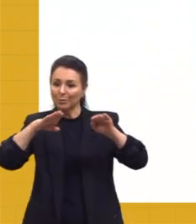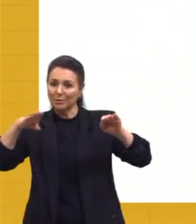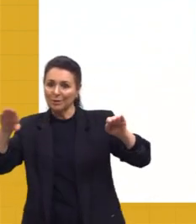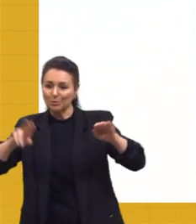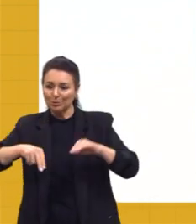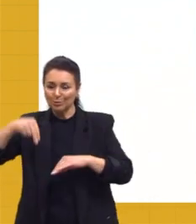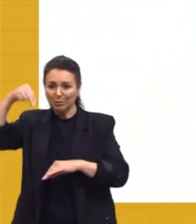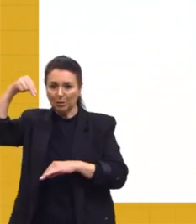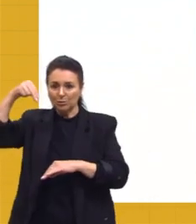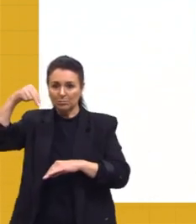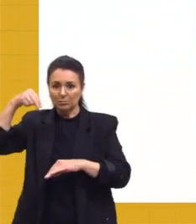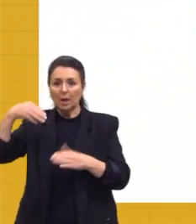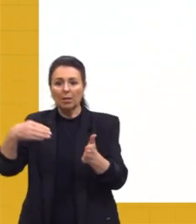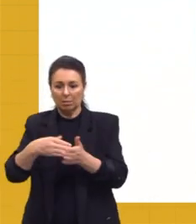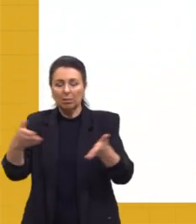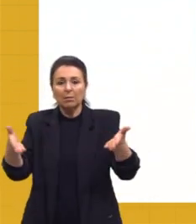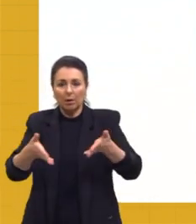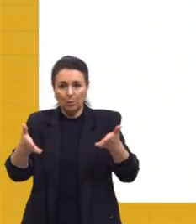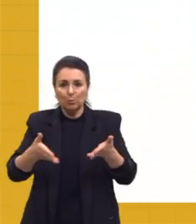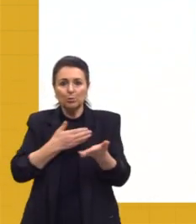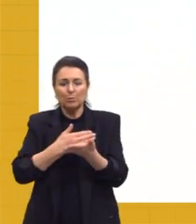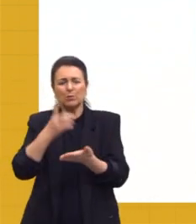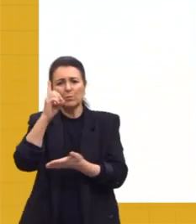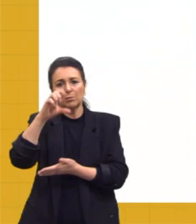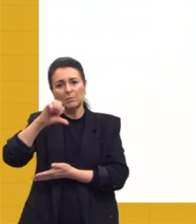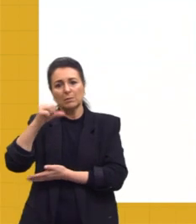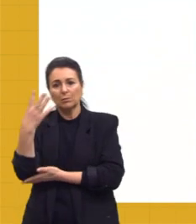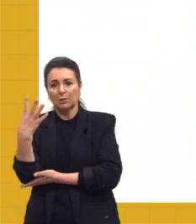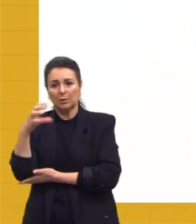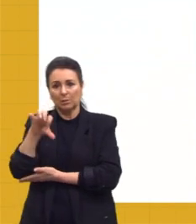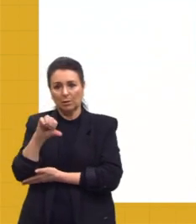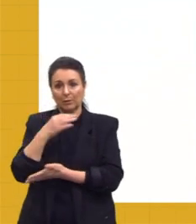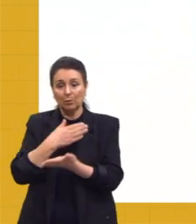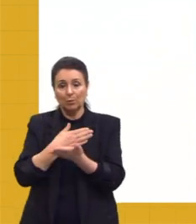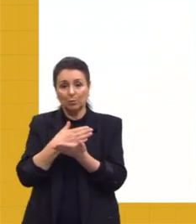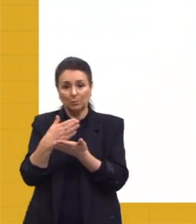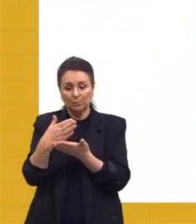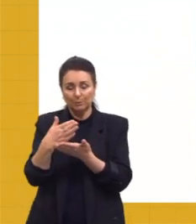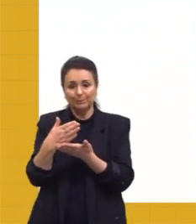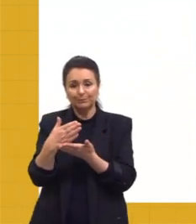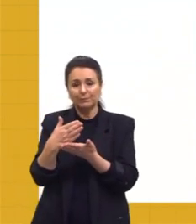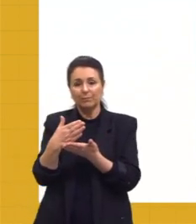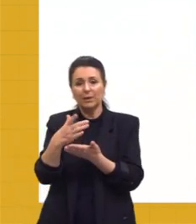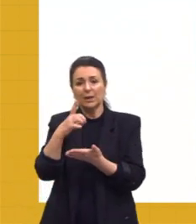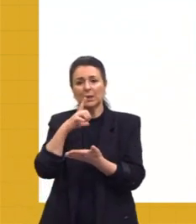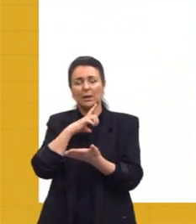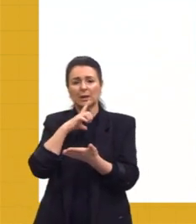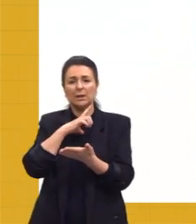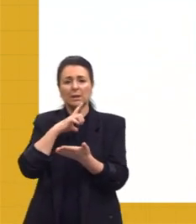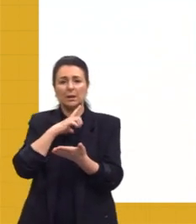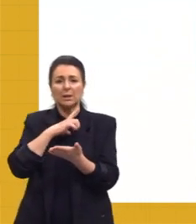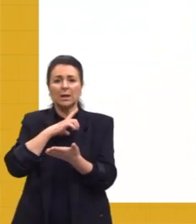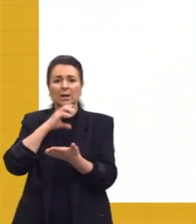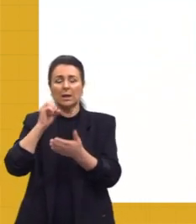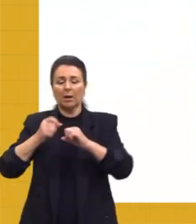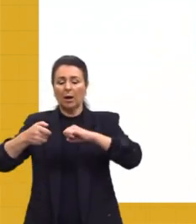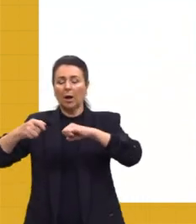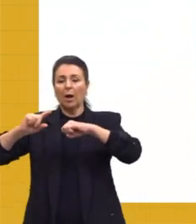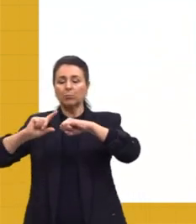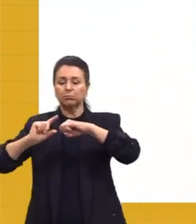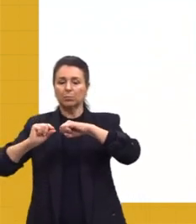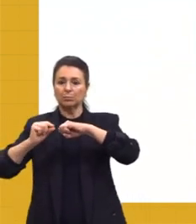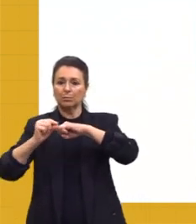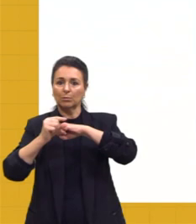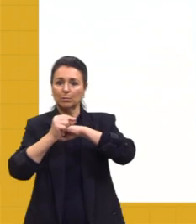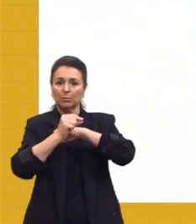apoio está em vigor até hoje né a partir de 49 Aqui nós temos a a colocação aí da outra né no